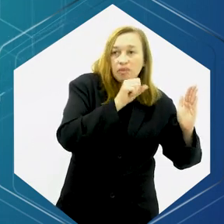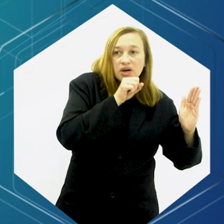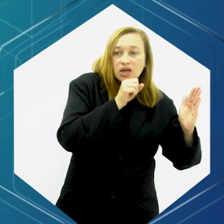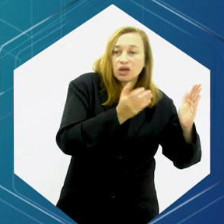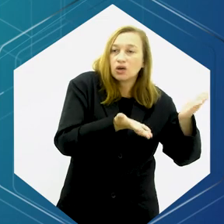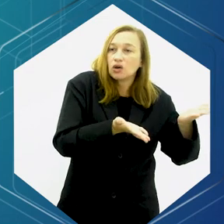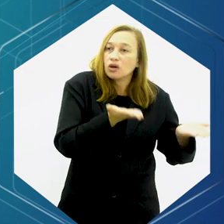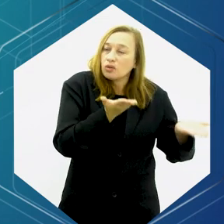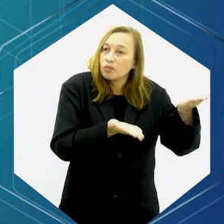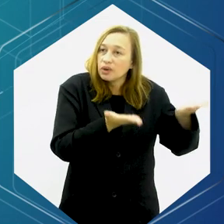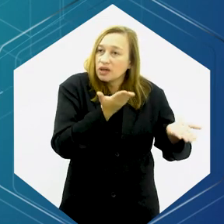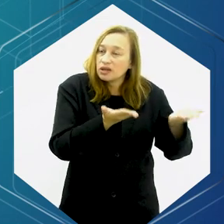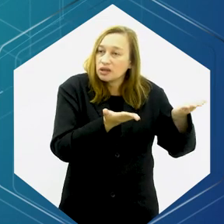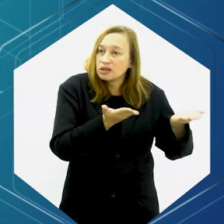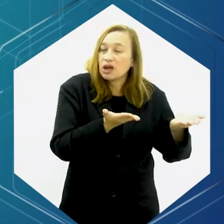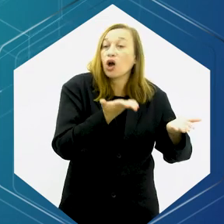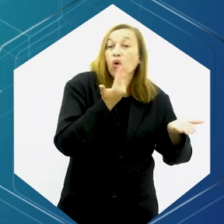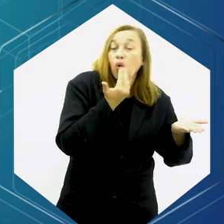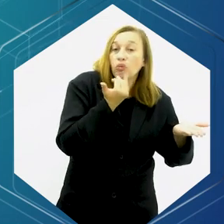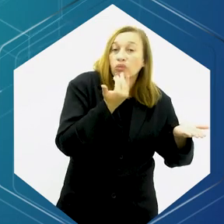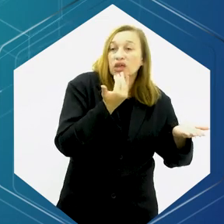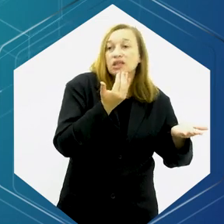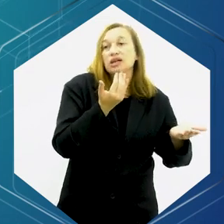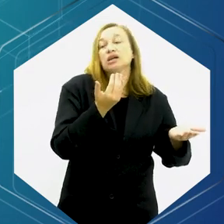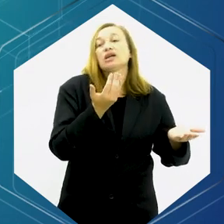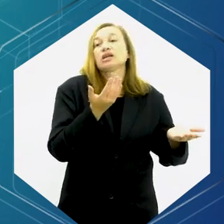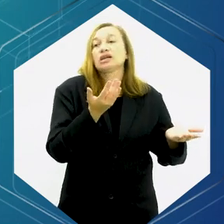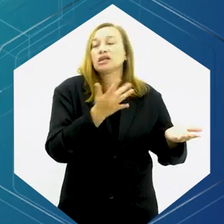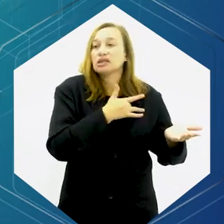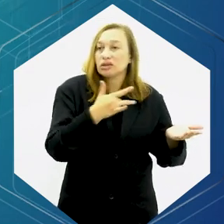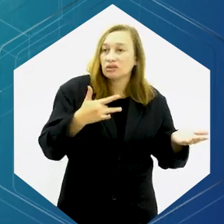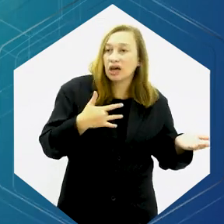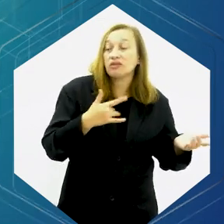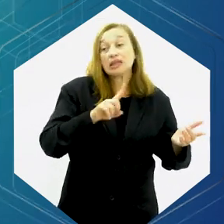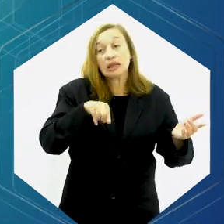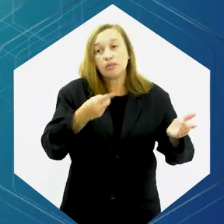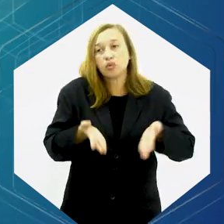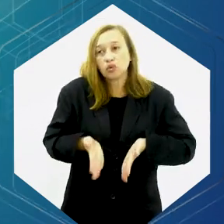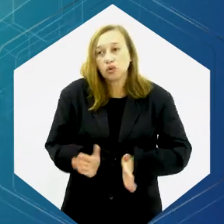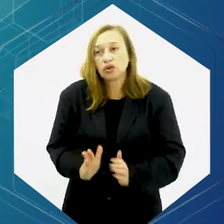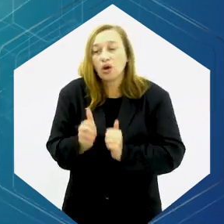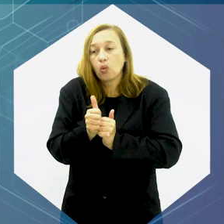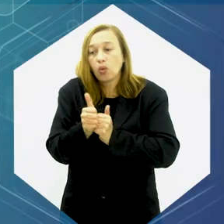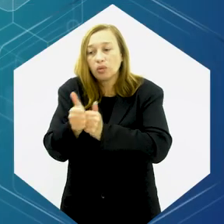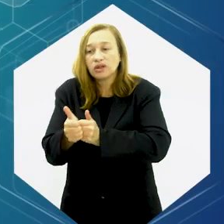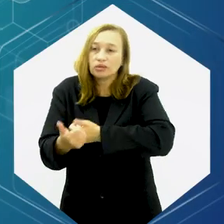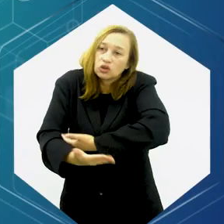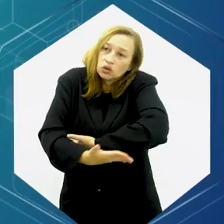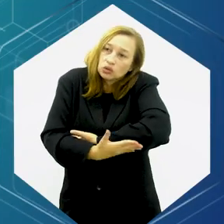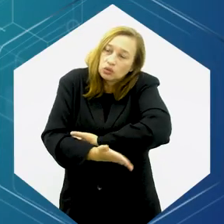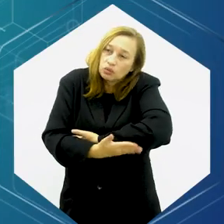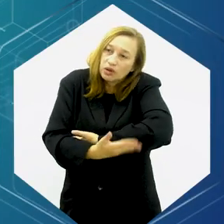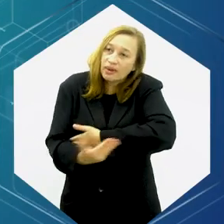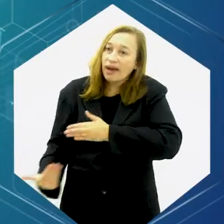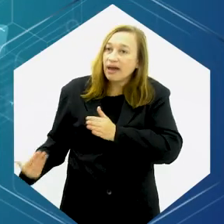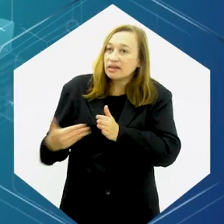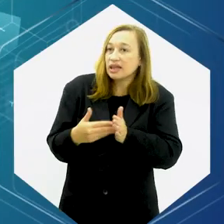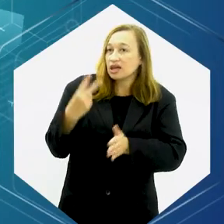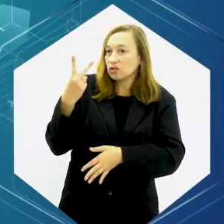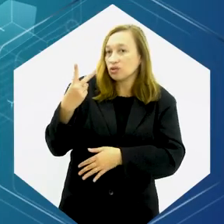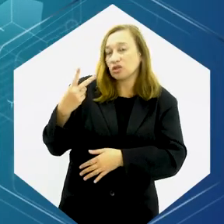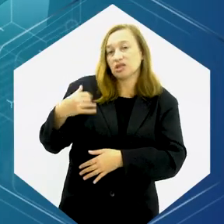mãe do controle de peso daquela mãe da suplementação adequada da mãe e depois ao Nascimento né o acompanhamento aí dessa